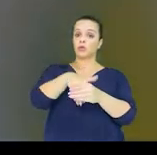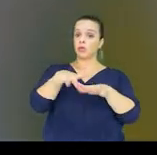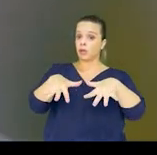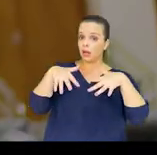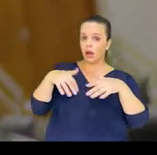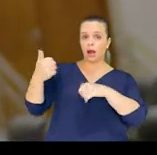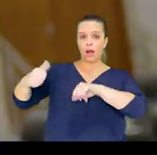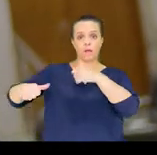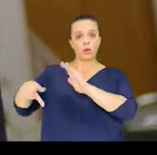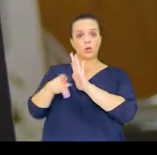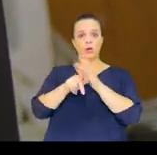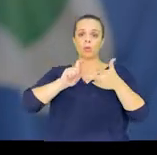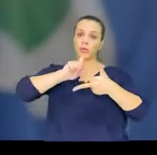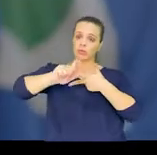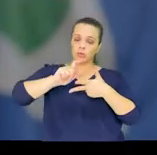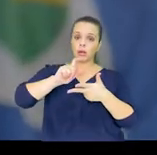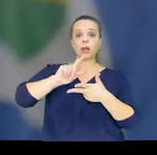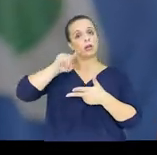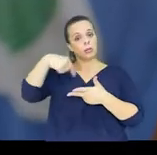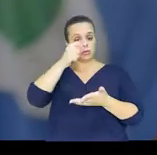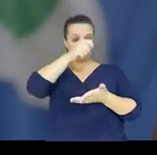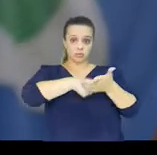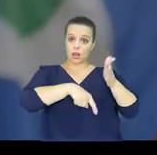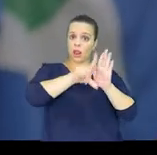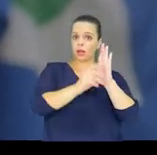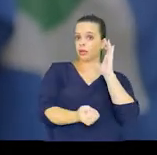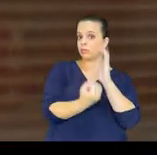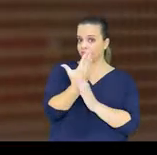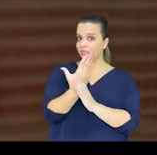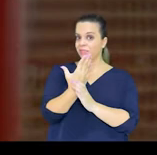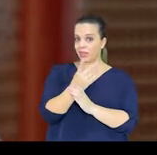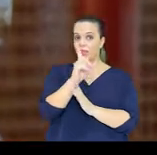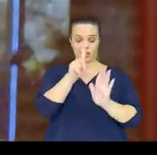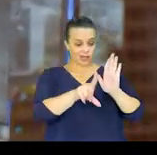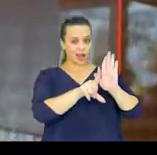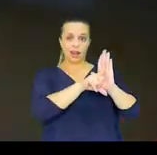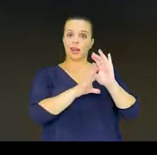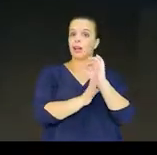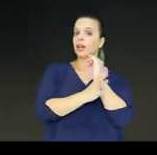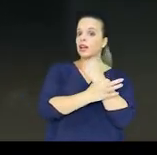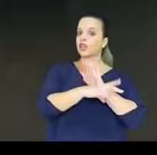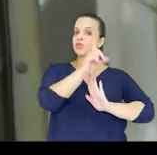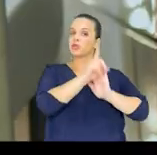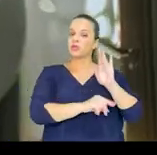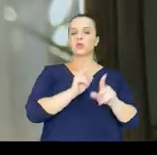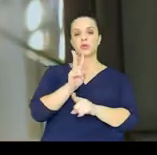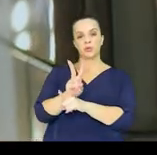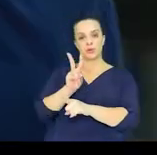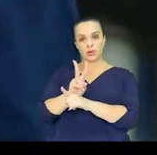em plenário, analisado pelo Poder Executivo, para então tornar-se lei. E são as leis que garantem